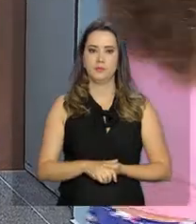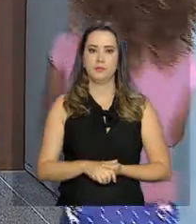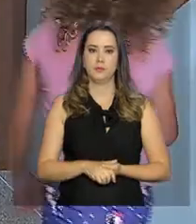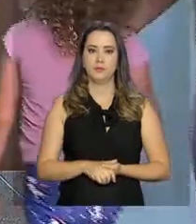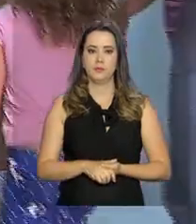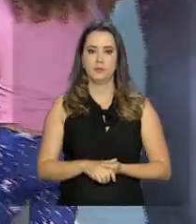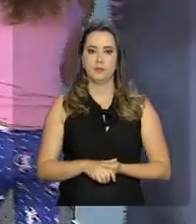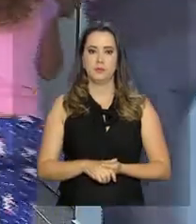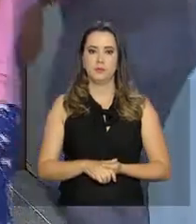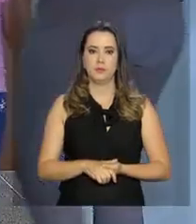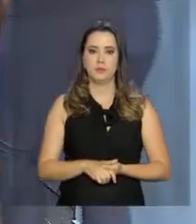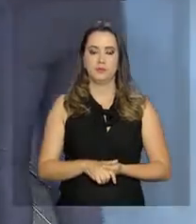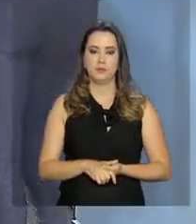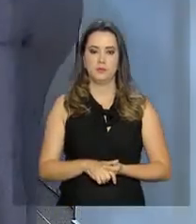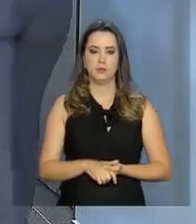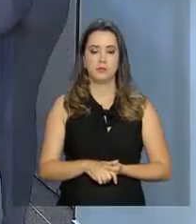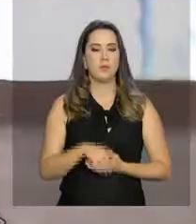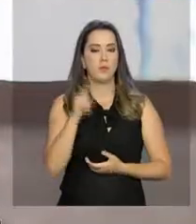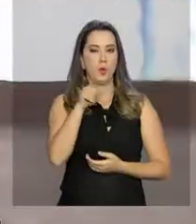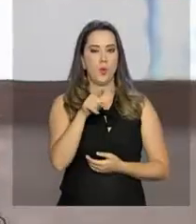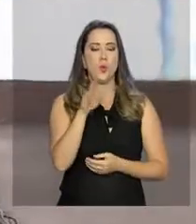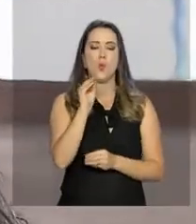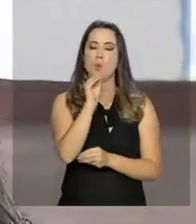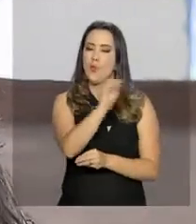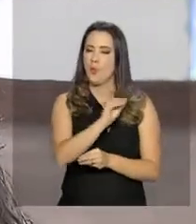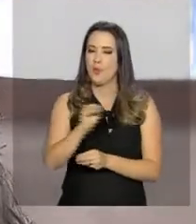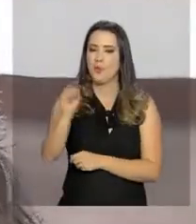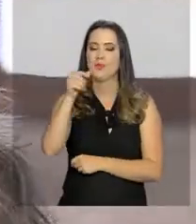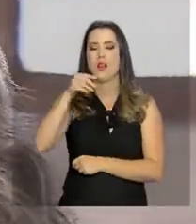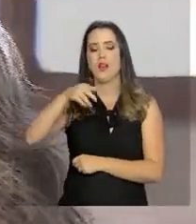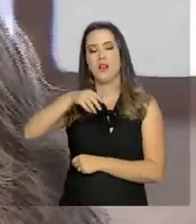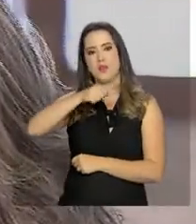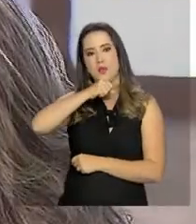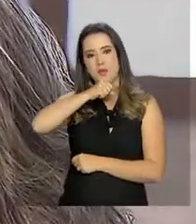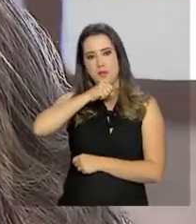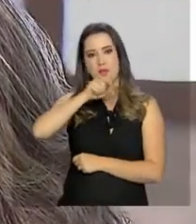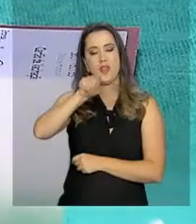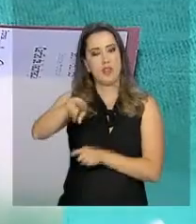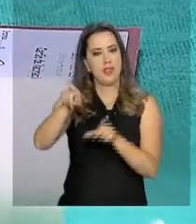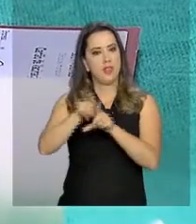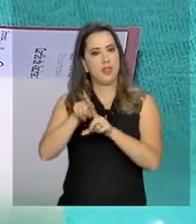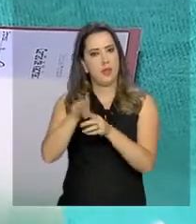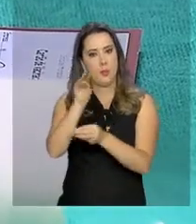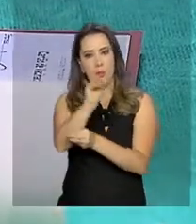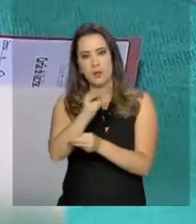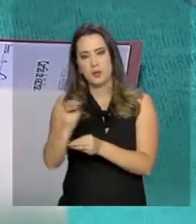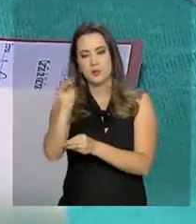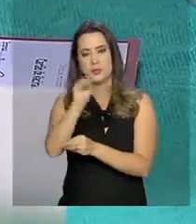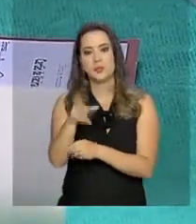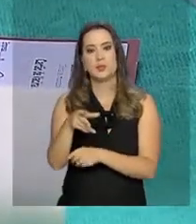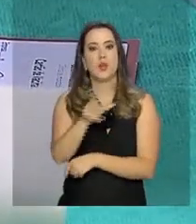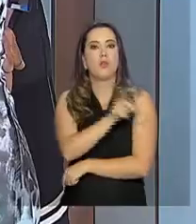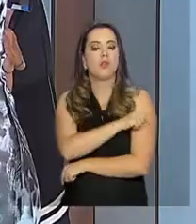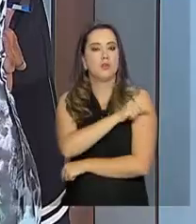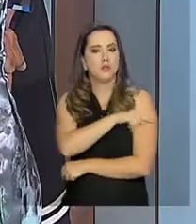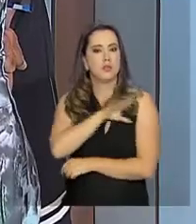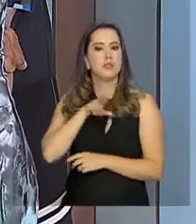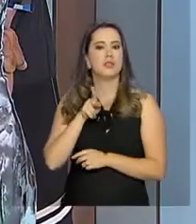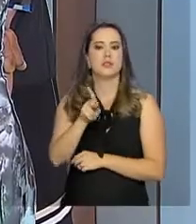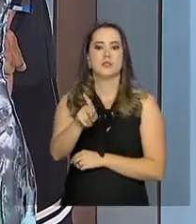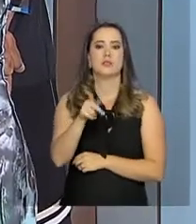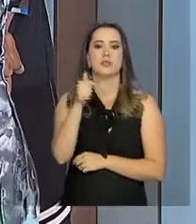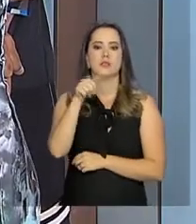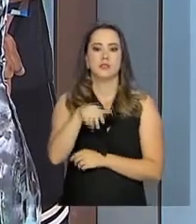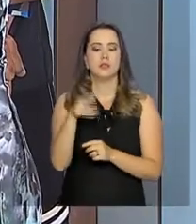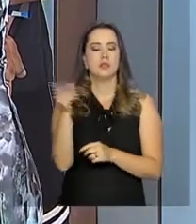nesta família tarefa de a voz é também levar os netos para tomar vacina essa responsabilidade sempre sobra para